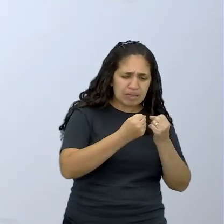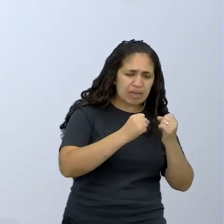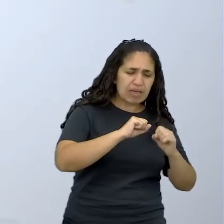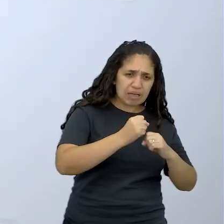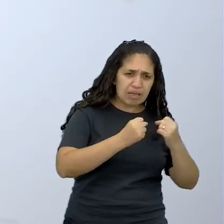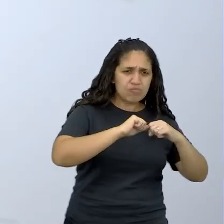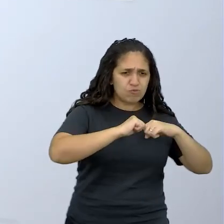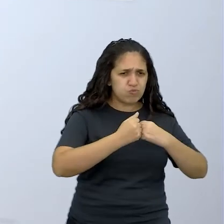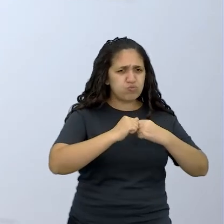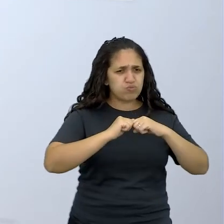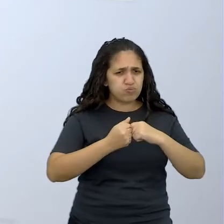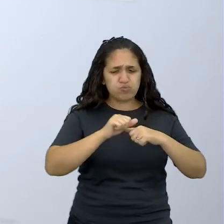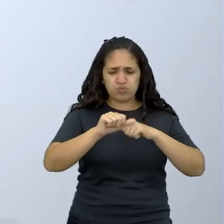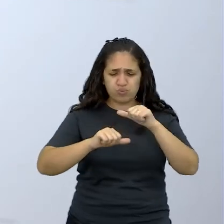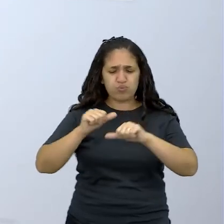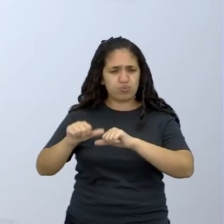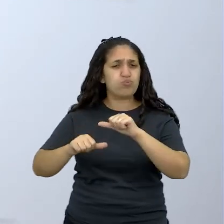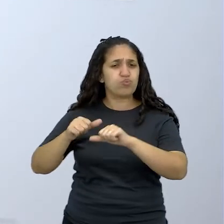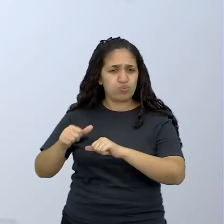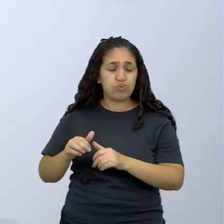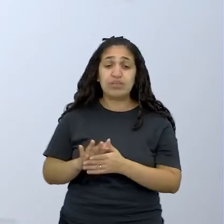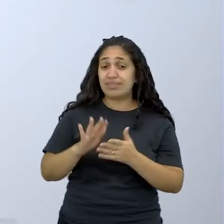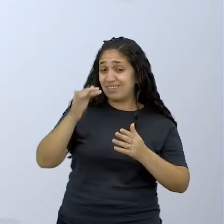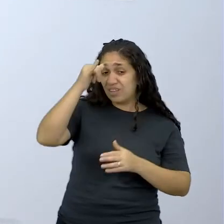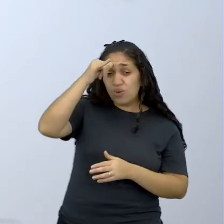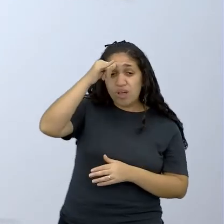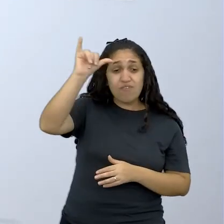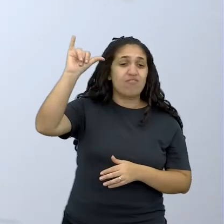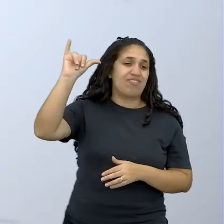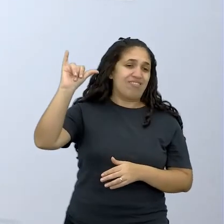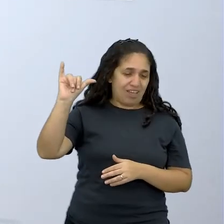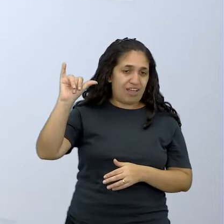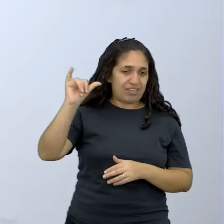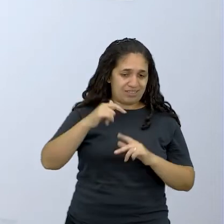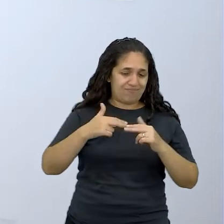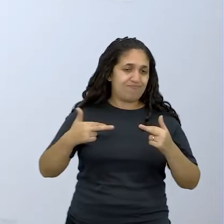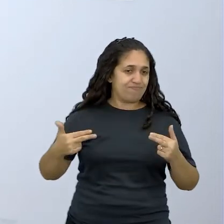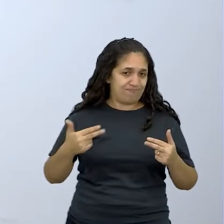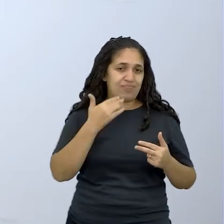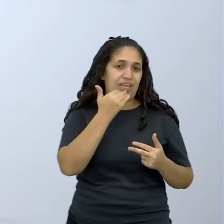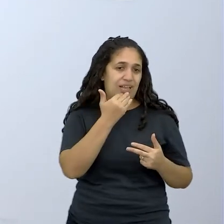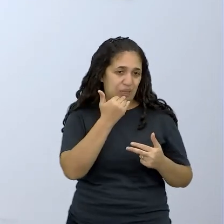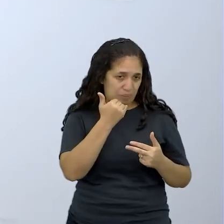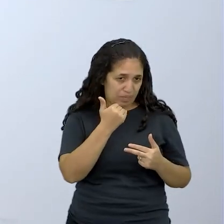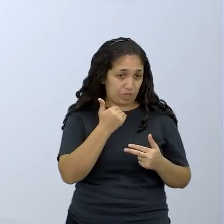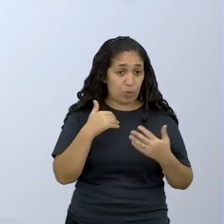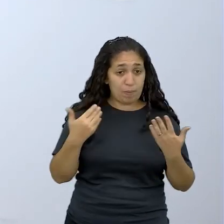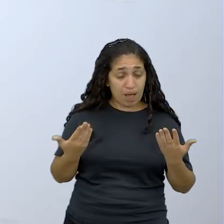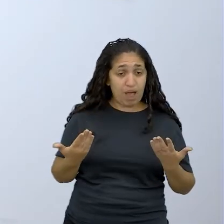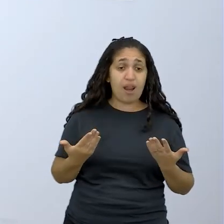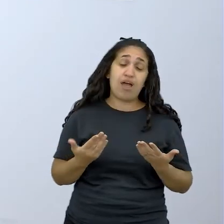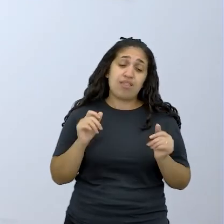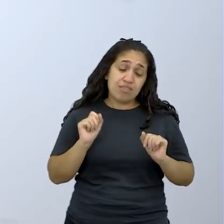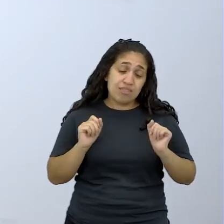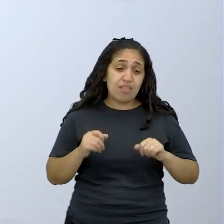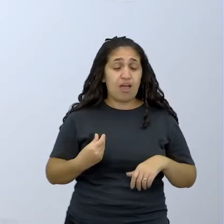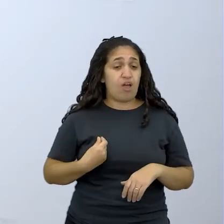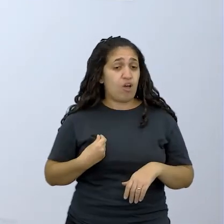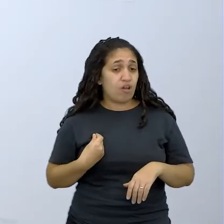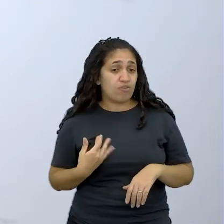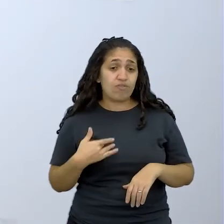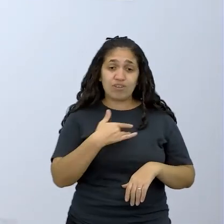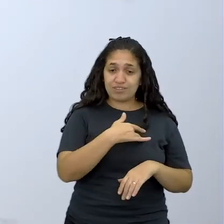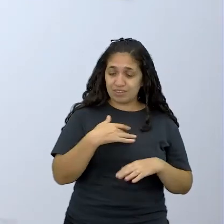e ultraprocessados, né? Então, evitar esse tipo de alimento para que tenha aí uma vida também